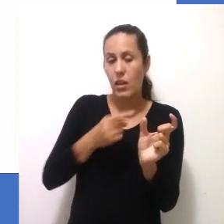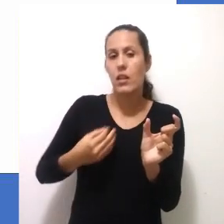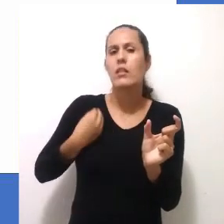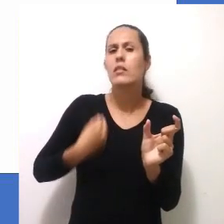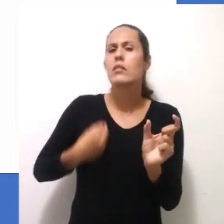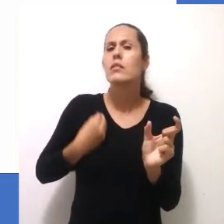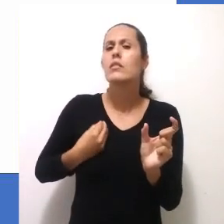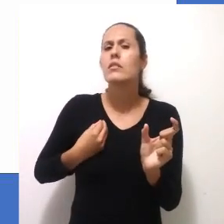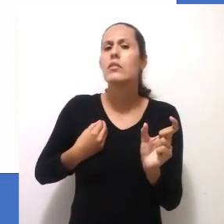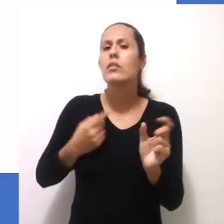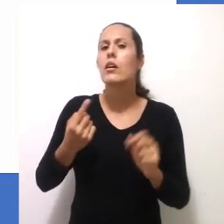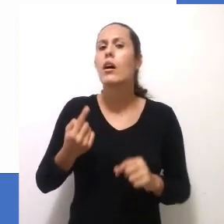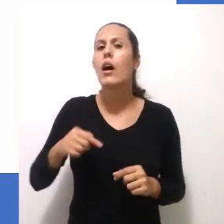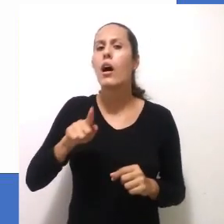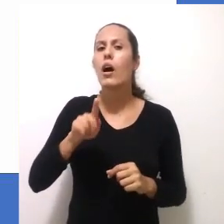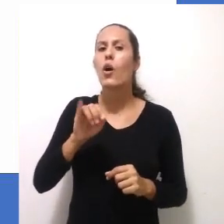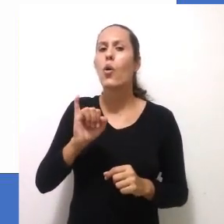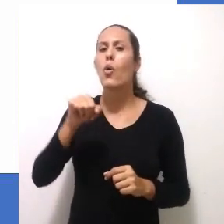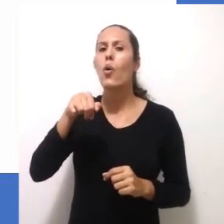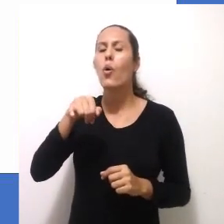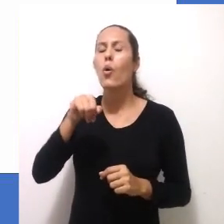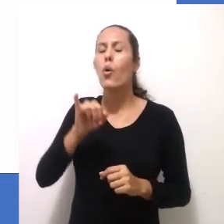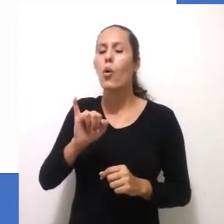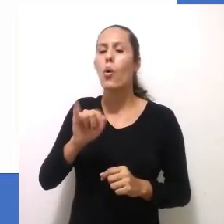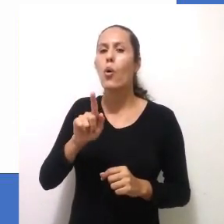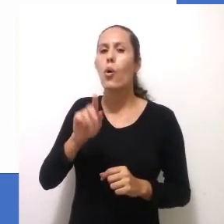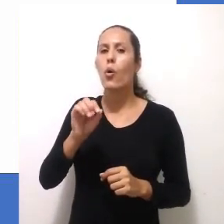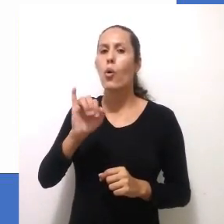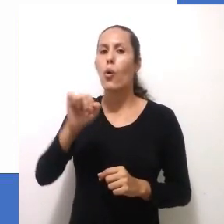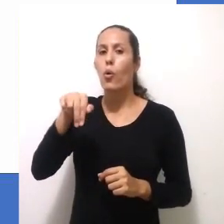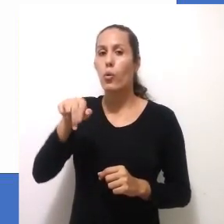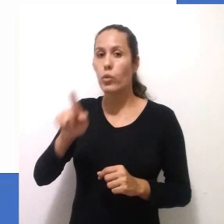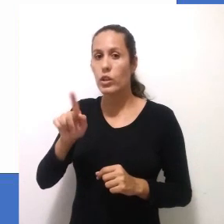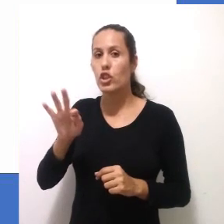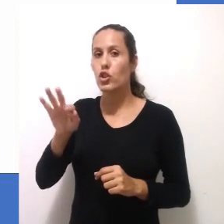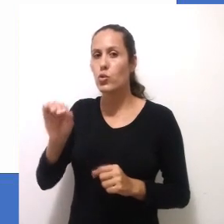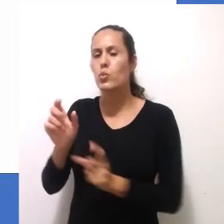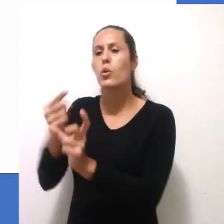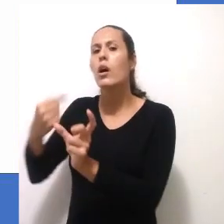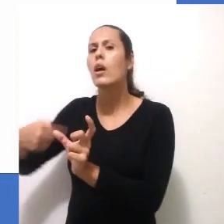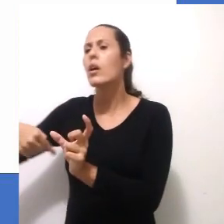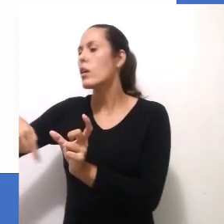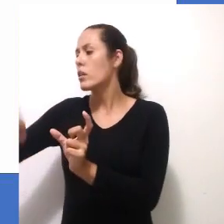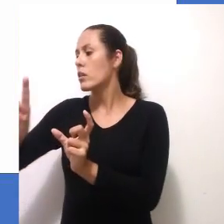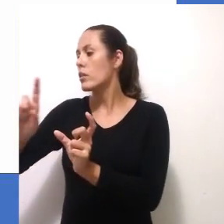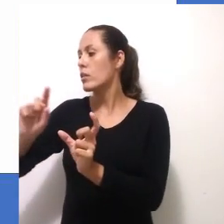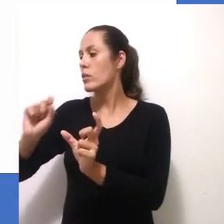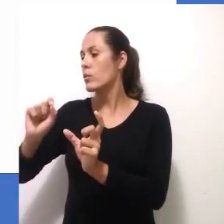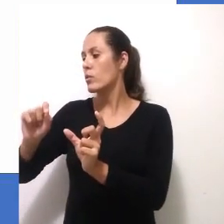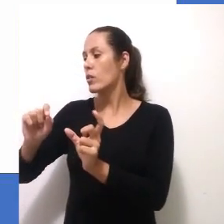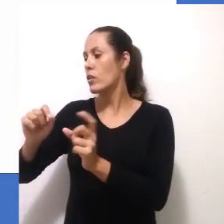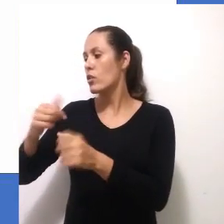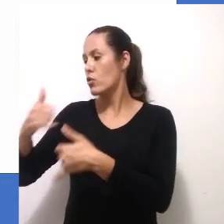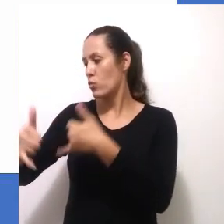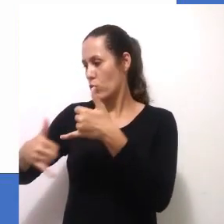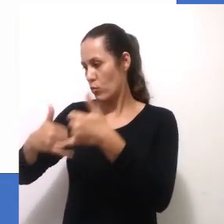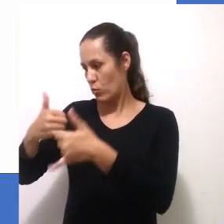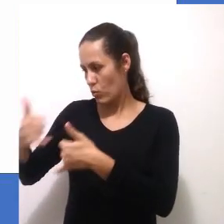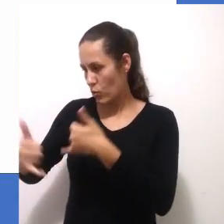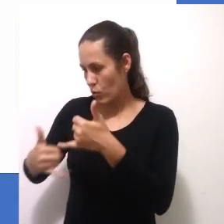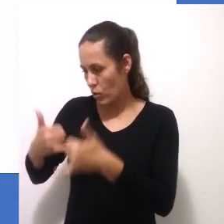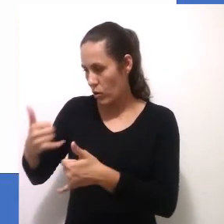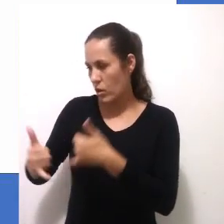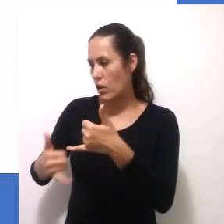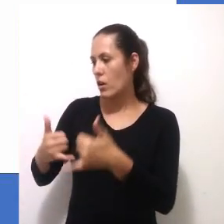to, indo para ou indo executar, to play Dragon Ball in my house.